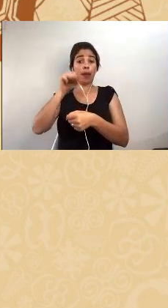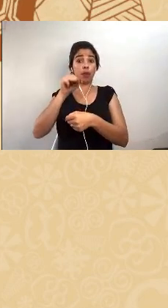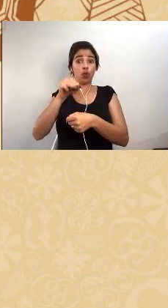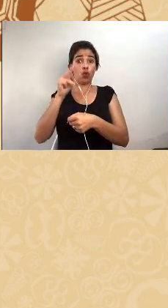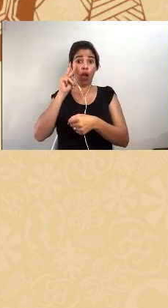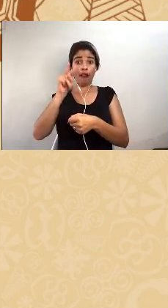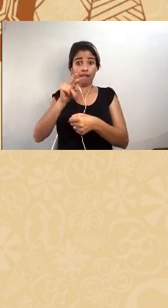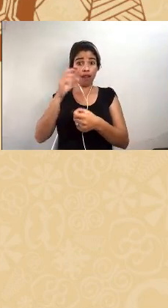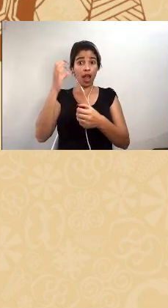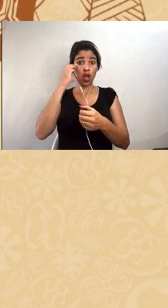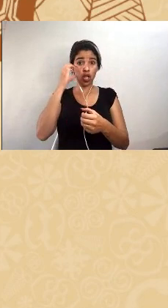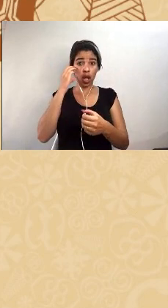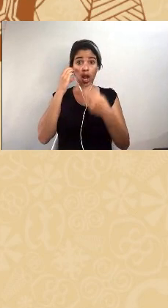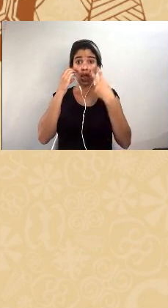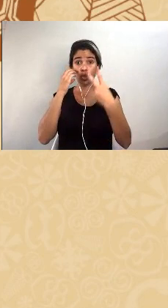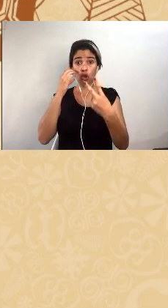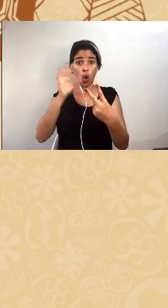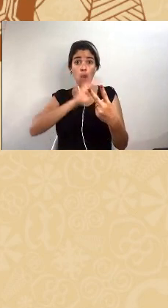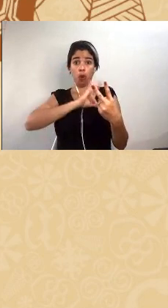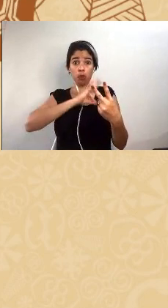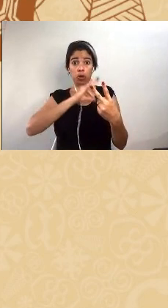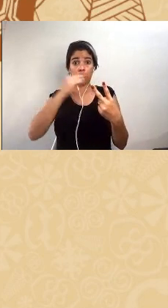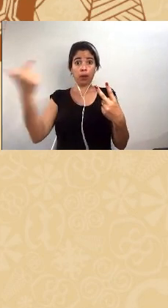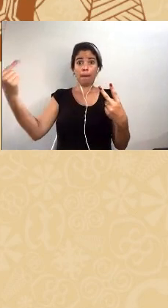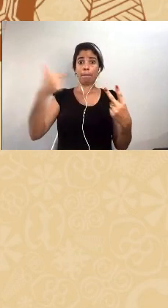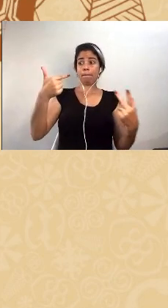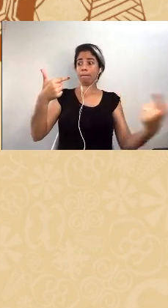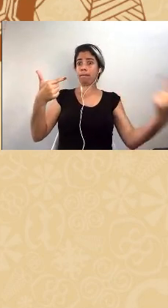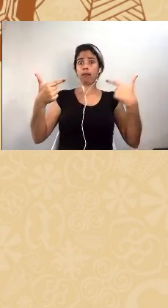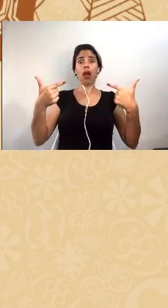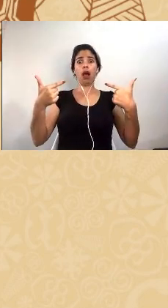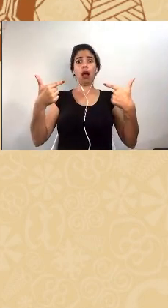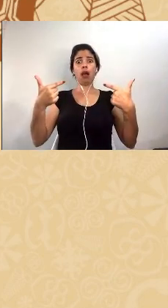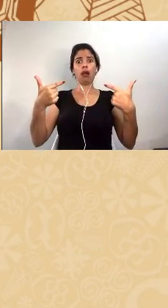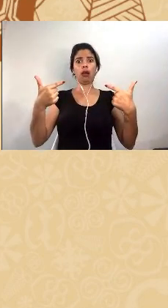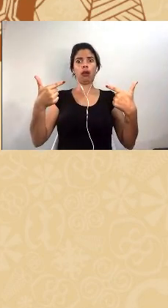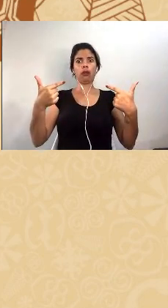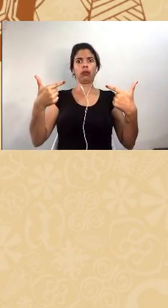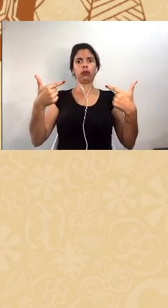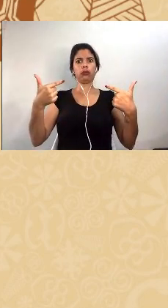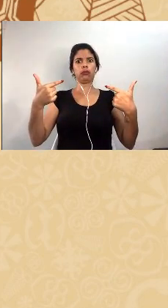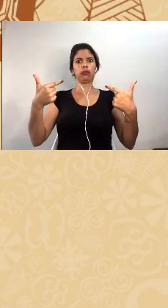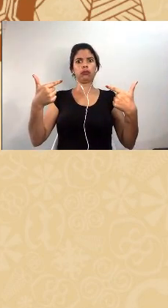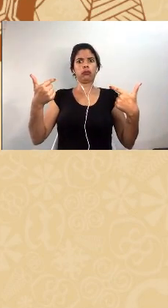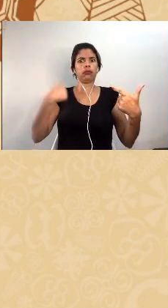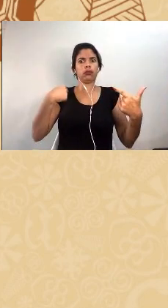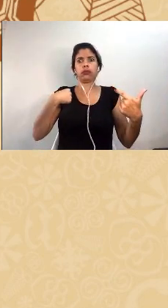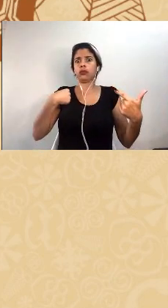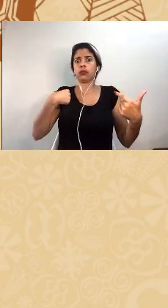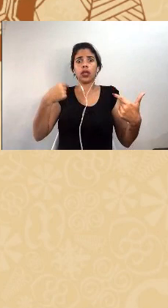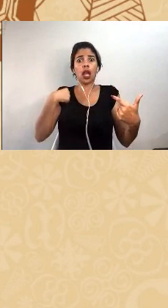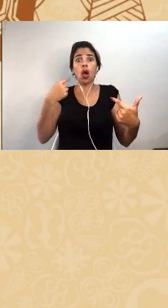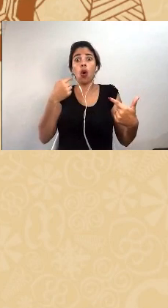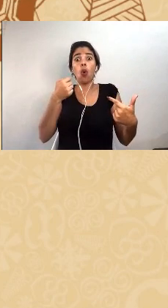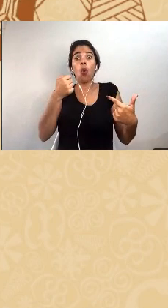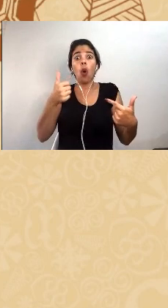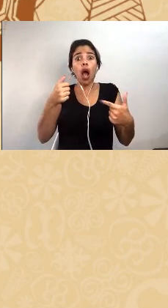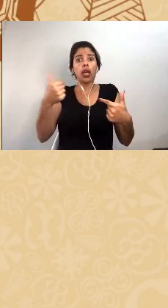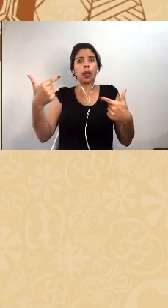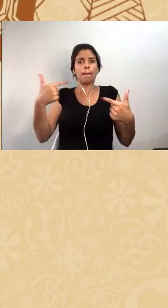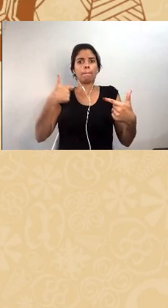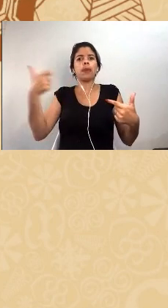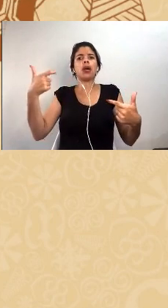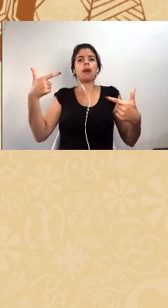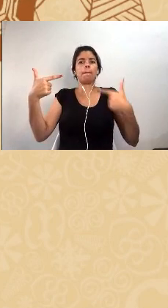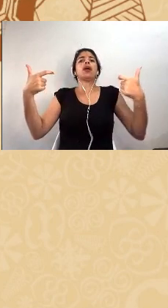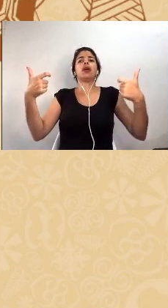E esses dois policiais apareceram com armas apontadas para minha cara, apontadas para mim, prontos para atirar em mim, como se eu fosse um bandido, falando que